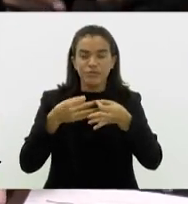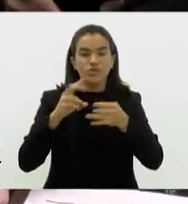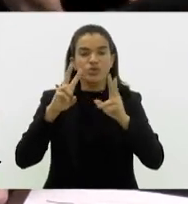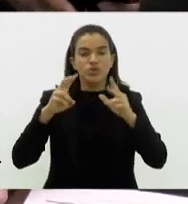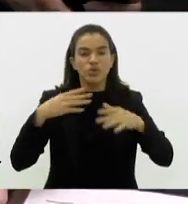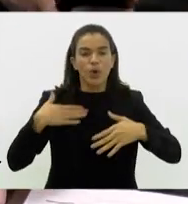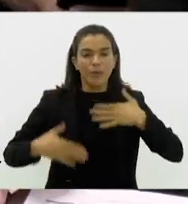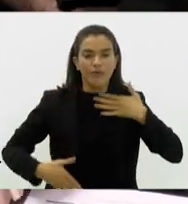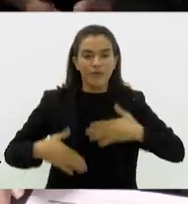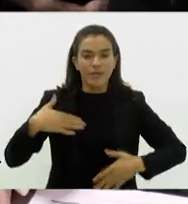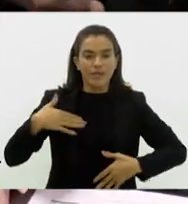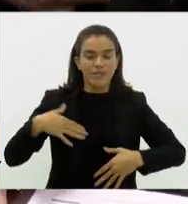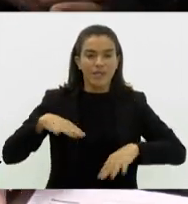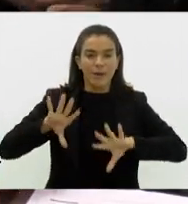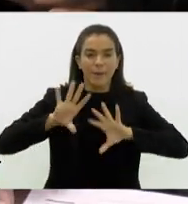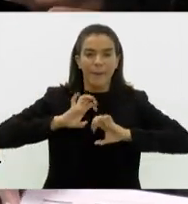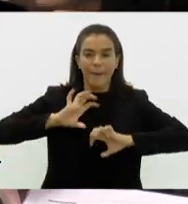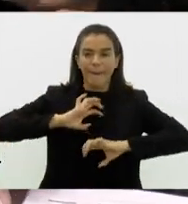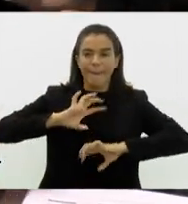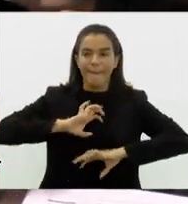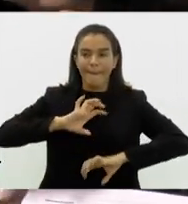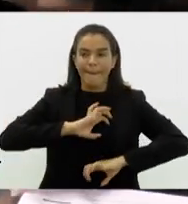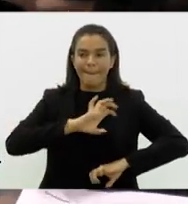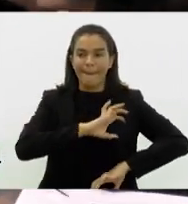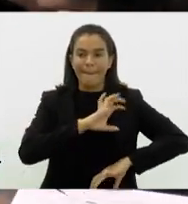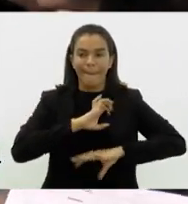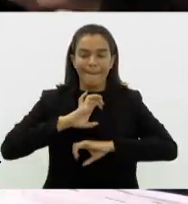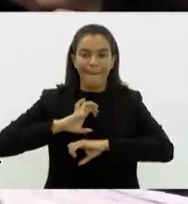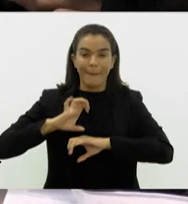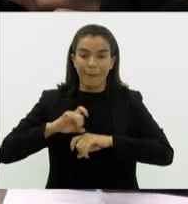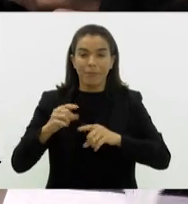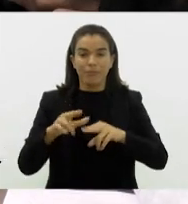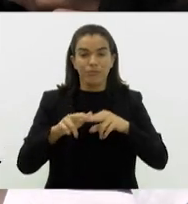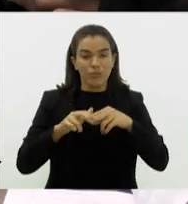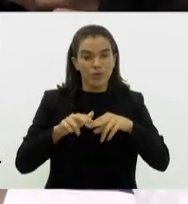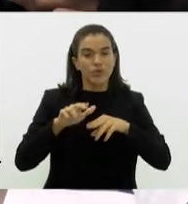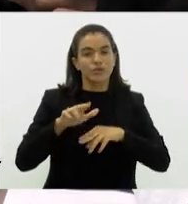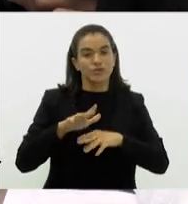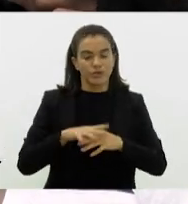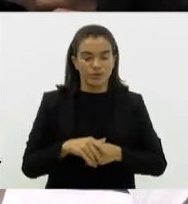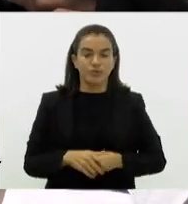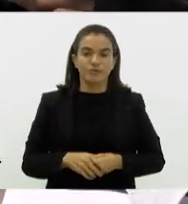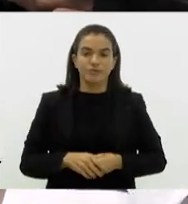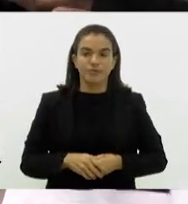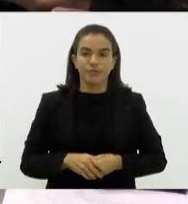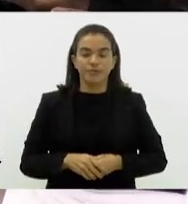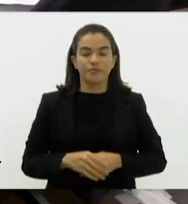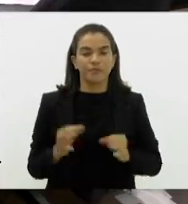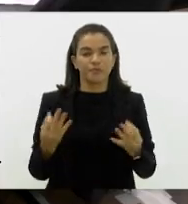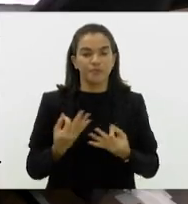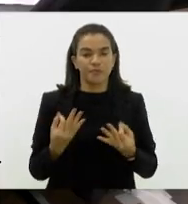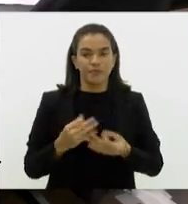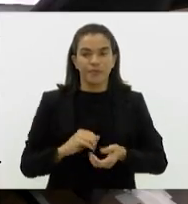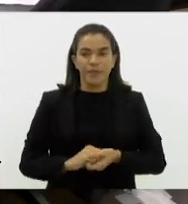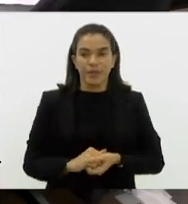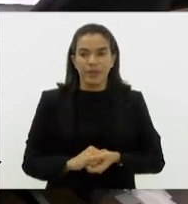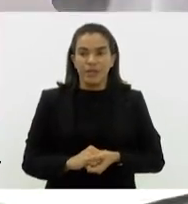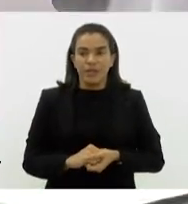física, sensorial, então, por isso que a gente fez aqui de maneira aglutinativa. Perfeito.